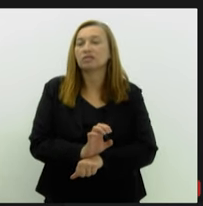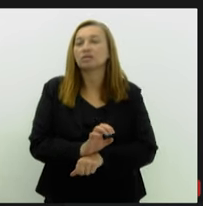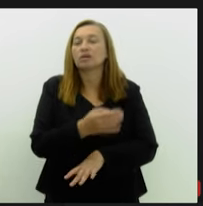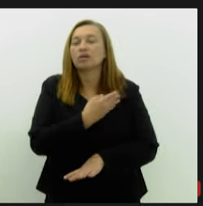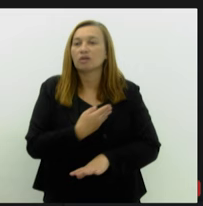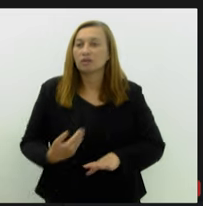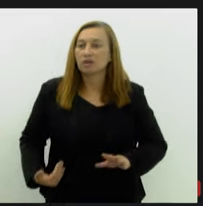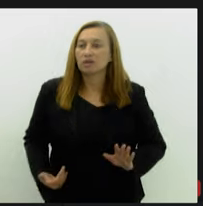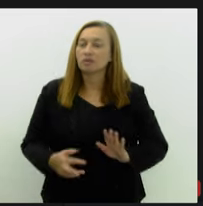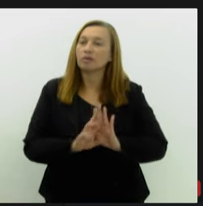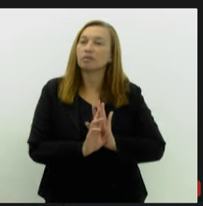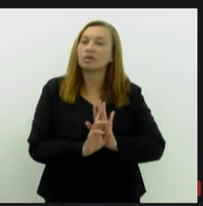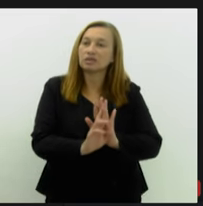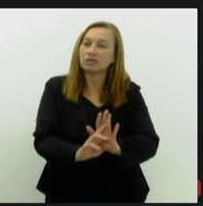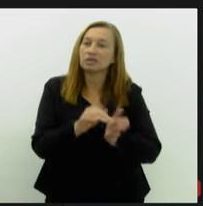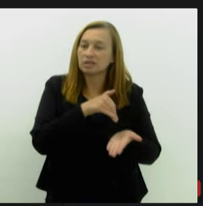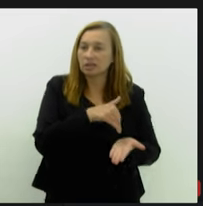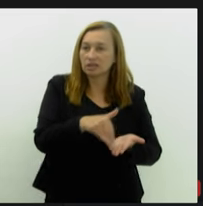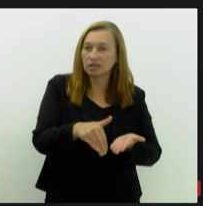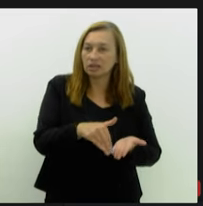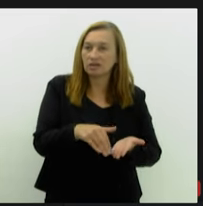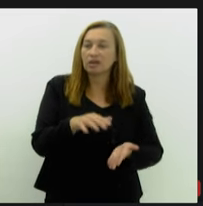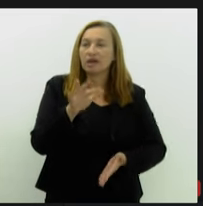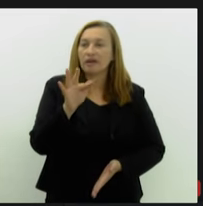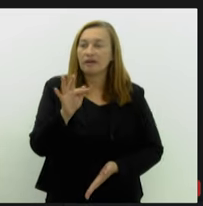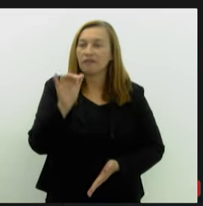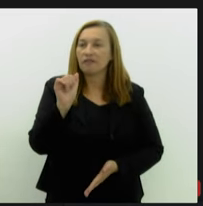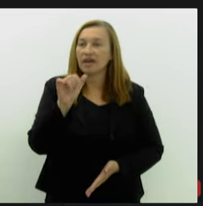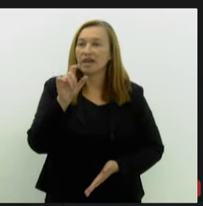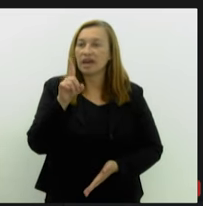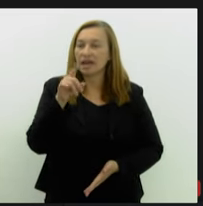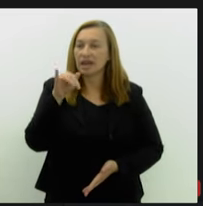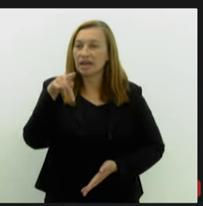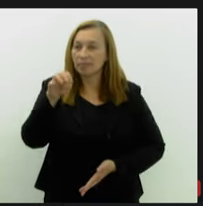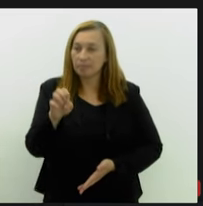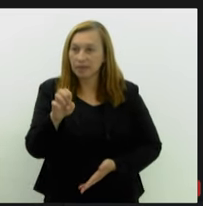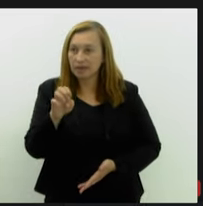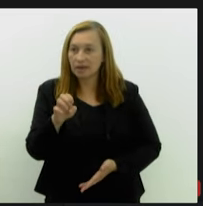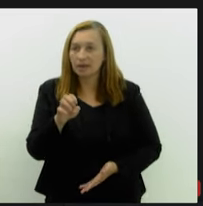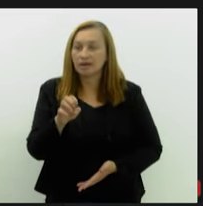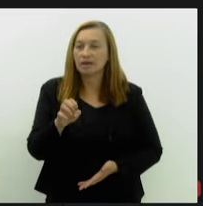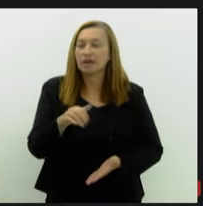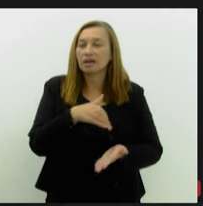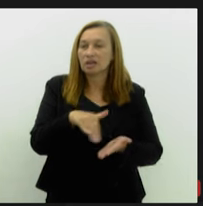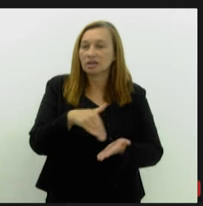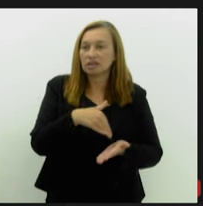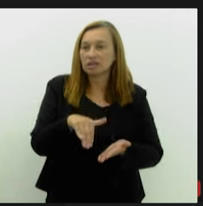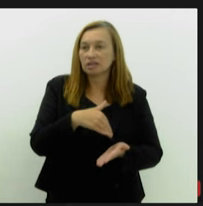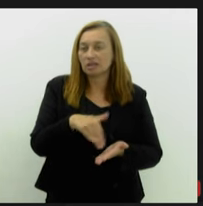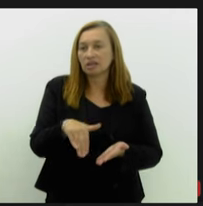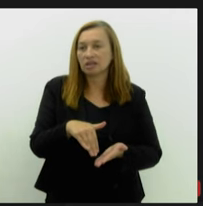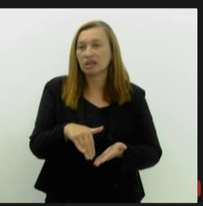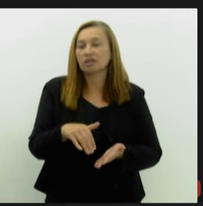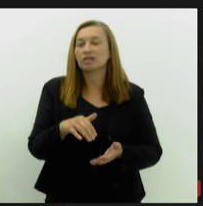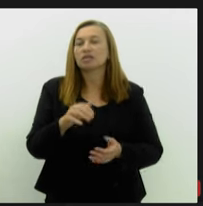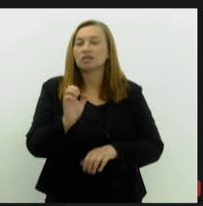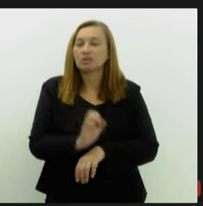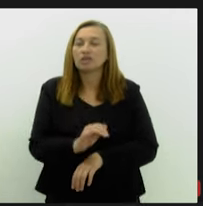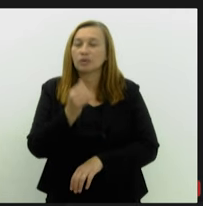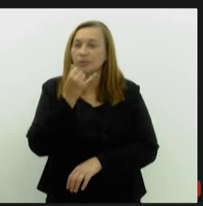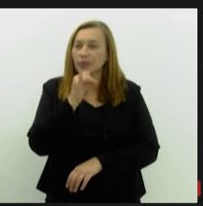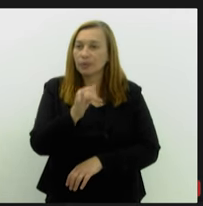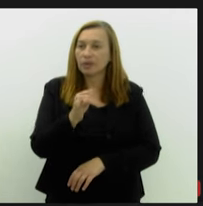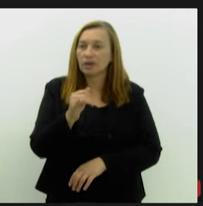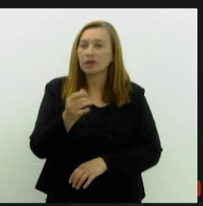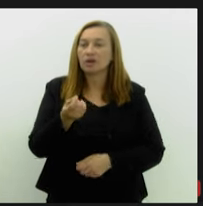através do secretário interino Felipe Peixoto, secretário de Estado de Energia e Economia do Mar, também